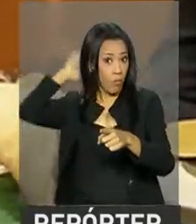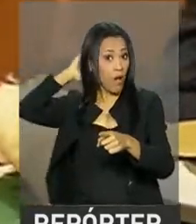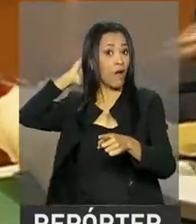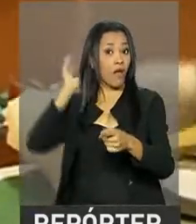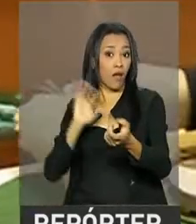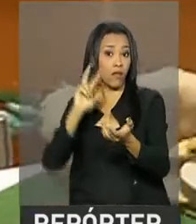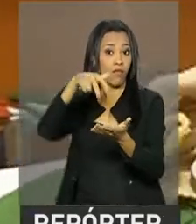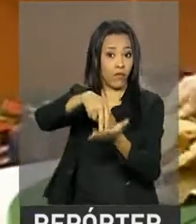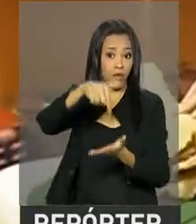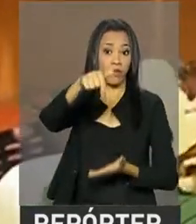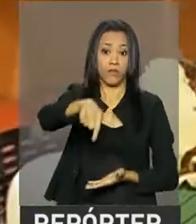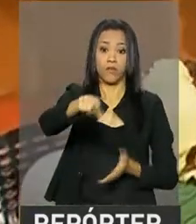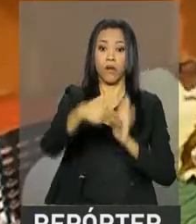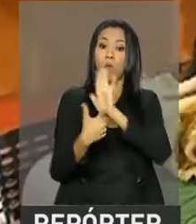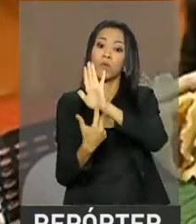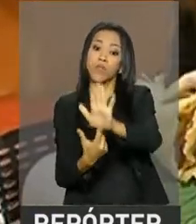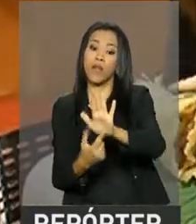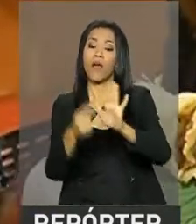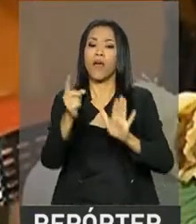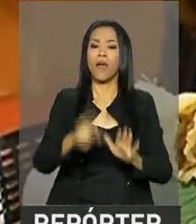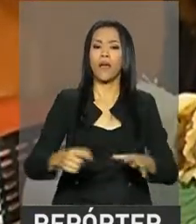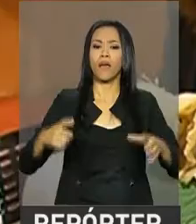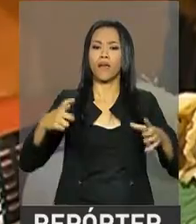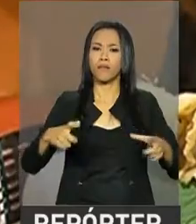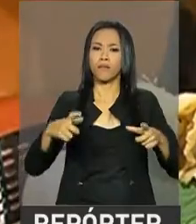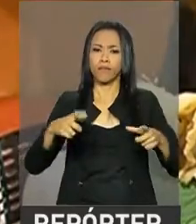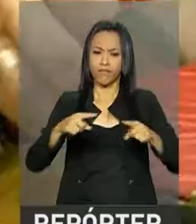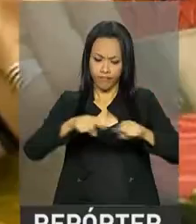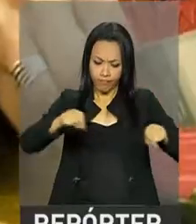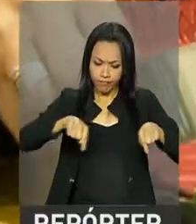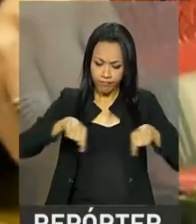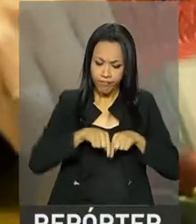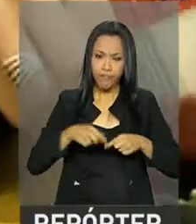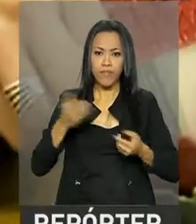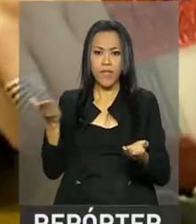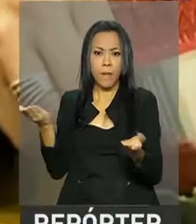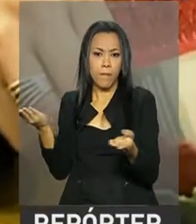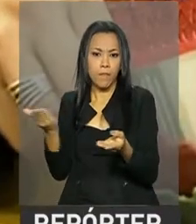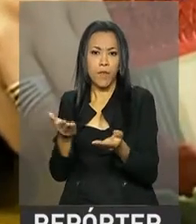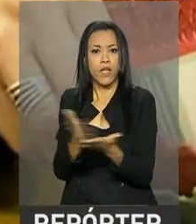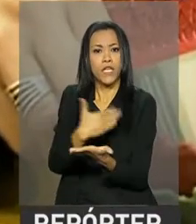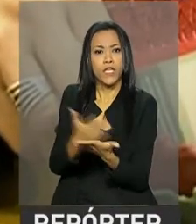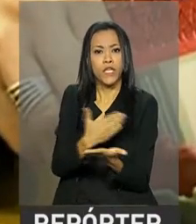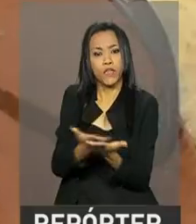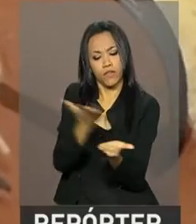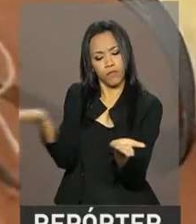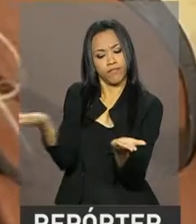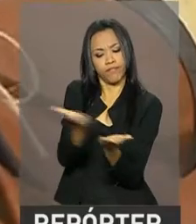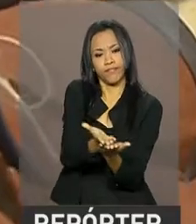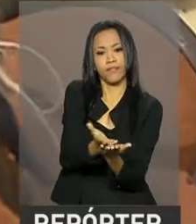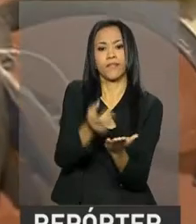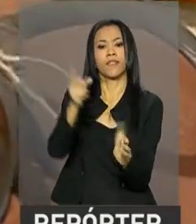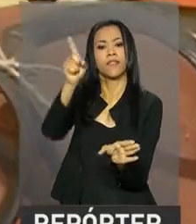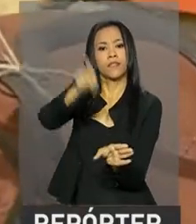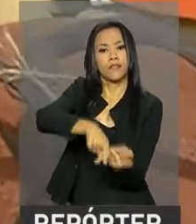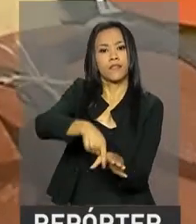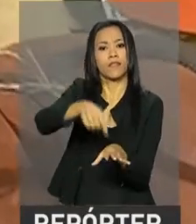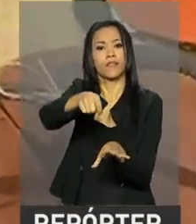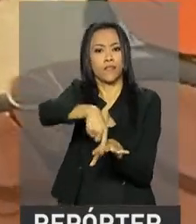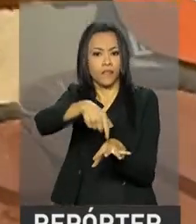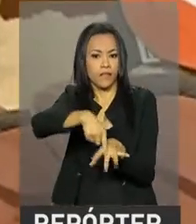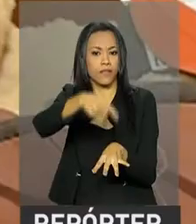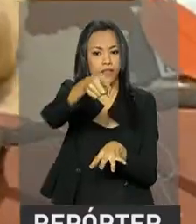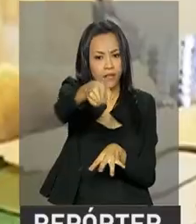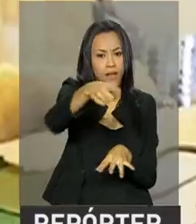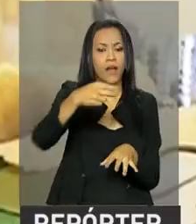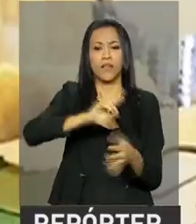látex orgânico. São jogos americanos, marcadores de páginas, centros de mesa e um lançamento, sandálias feitas com a seiva